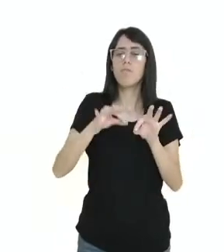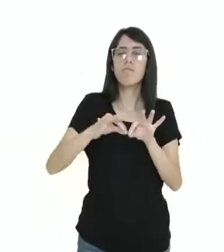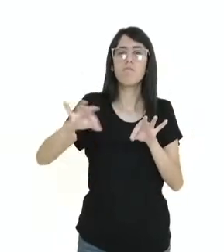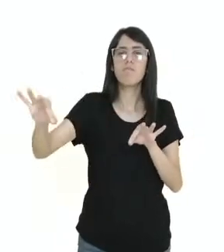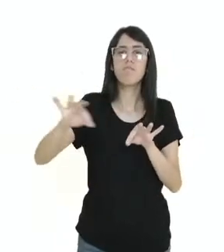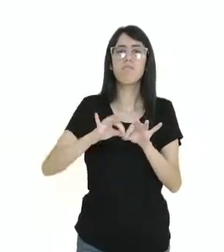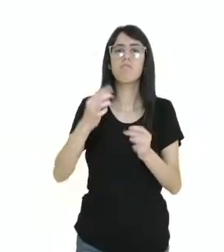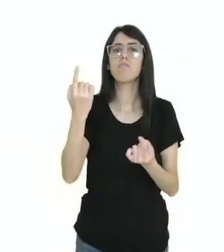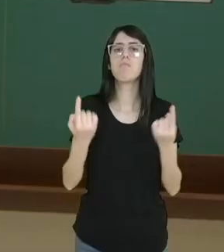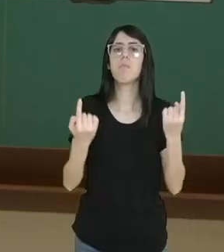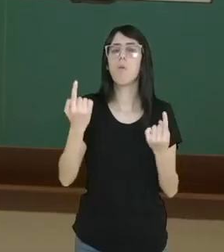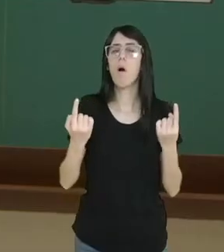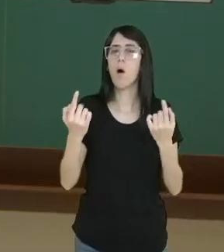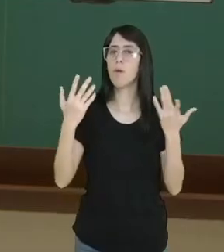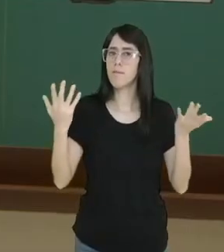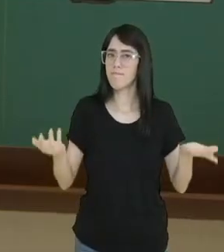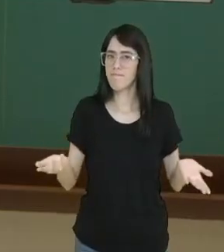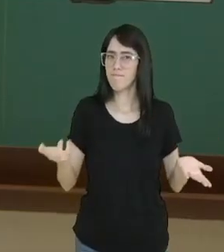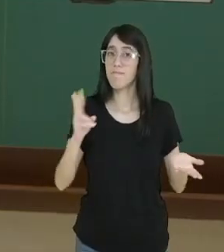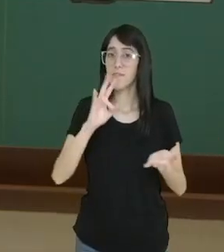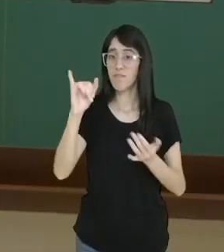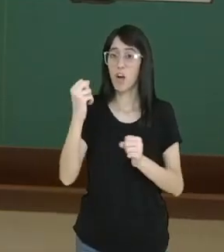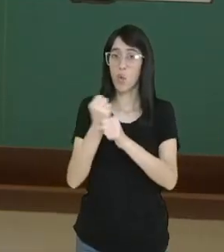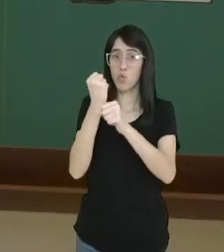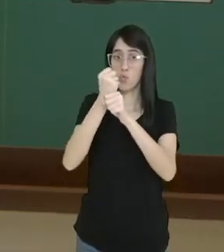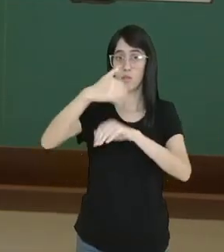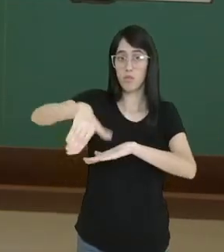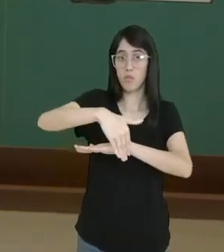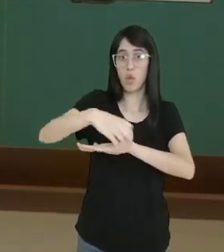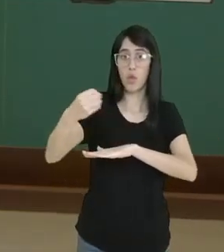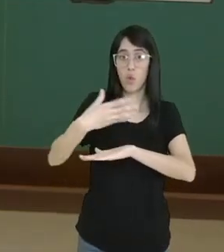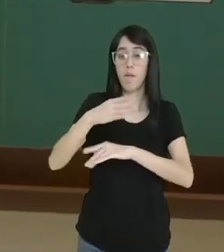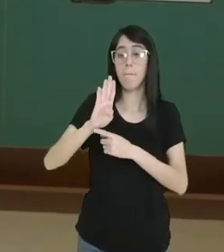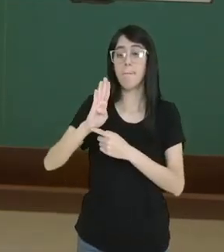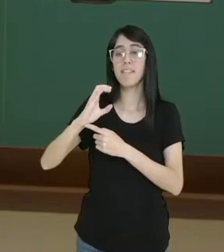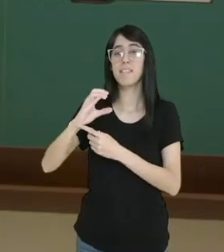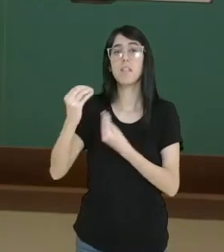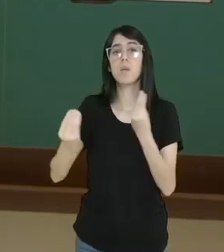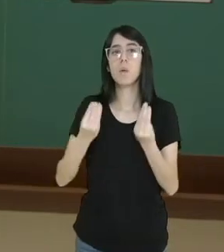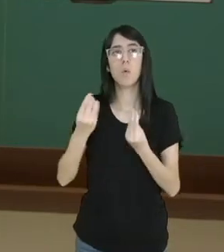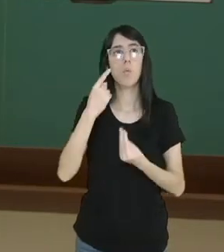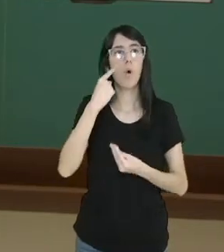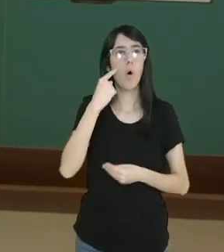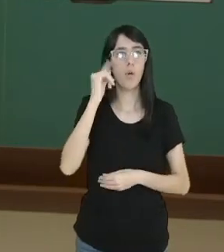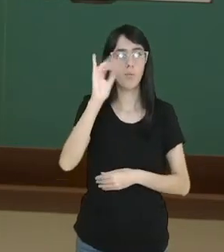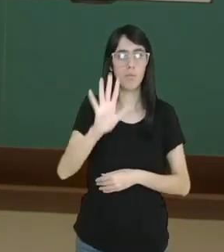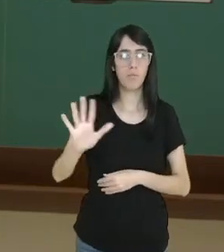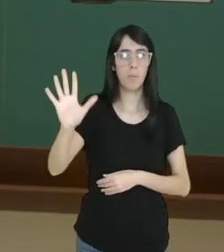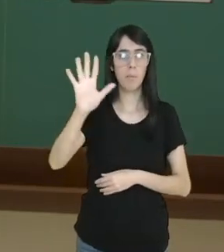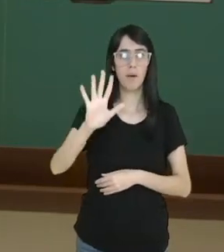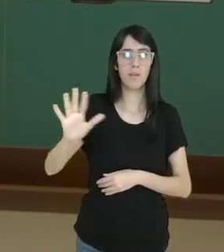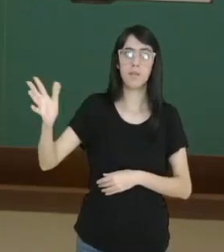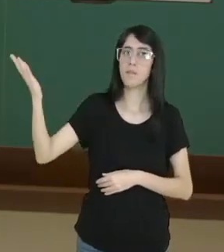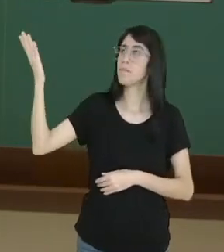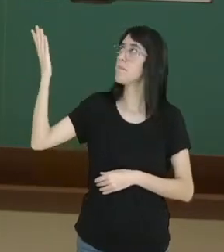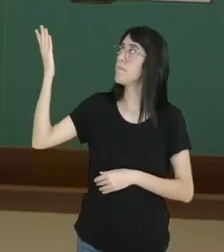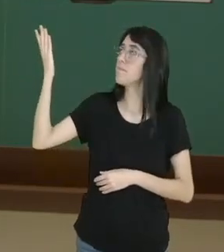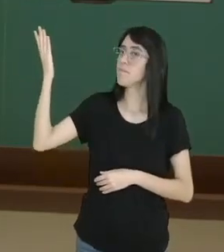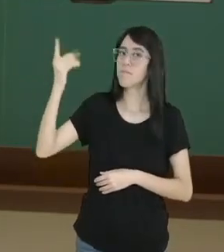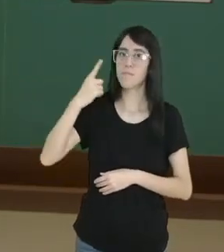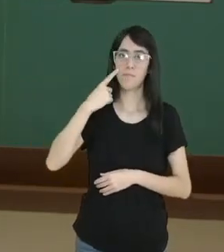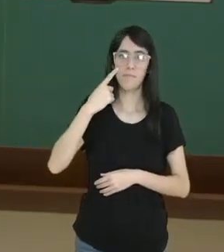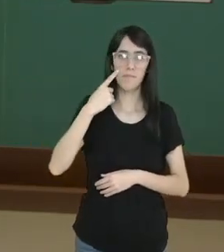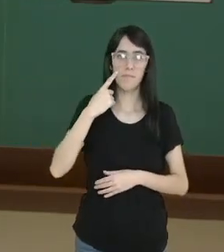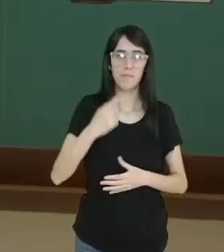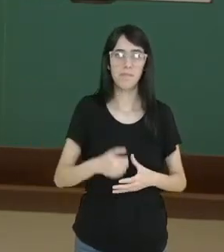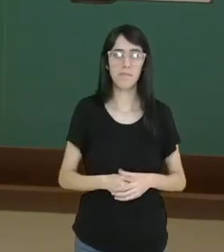será construída. Então, a estrada BC. Vamos olhar o desenho aqui, o que nós temos? Olha aí, ó.